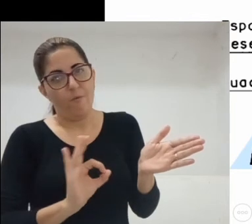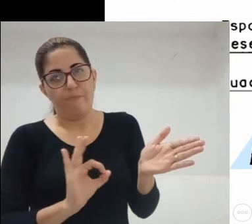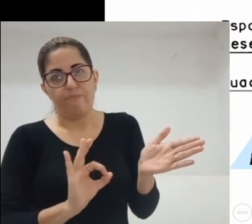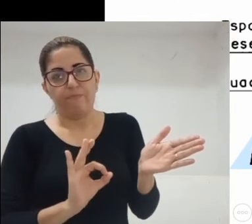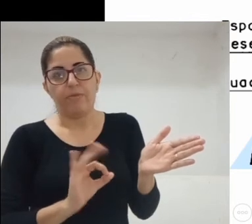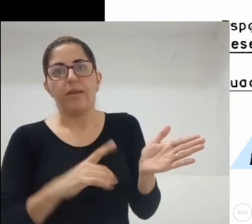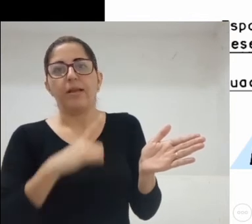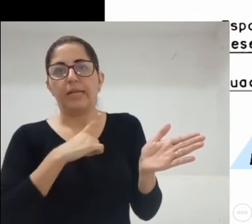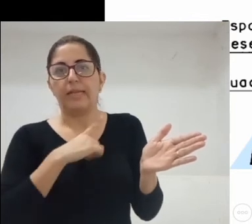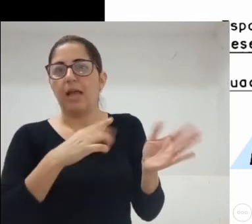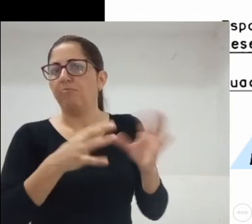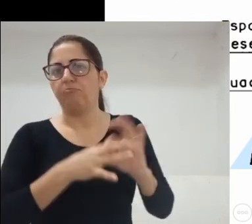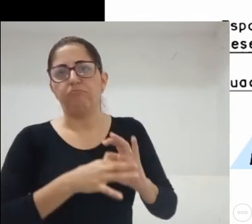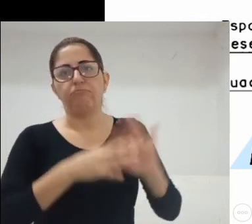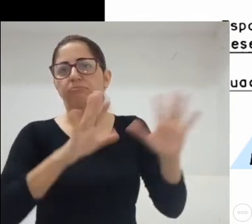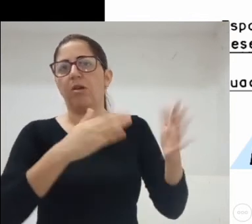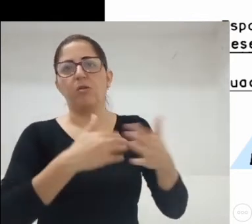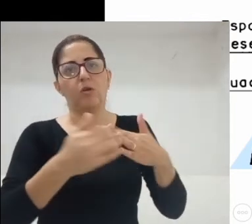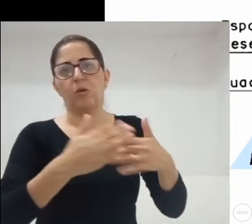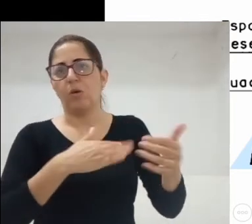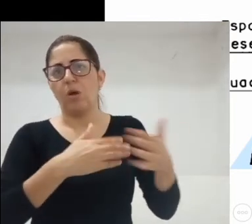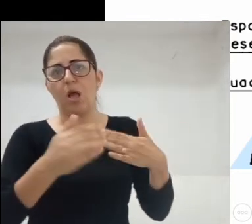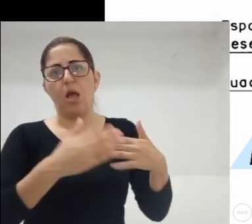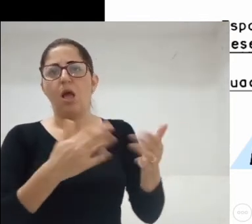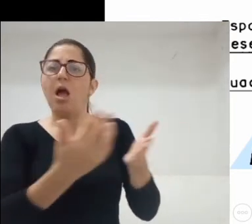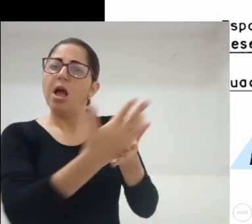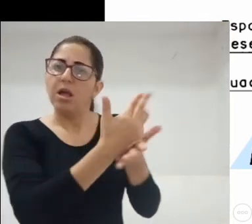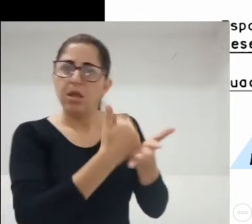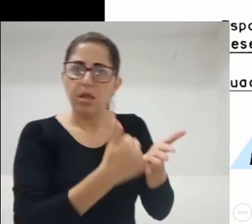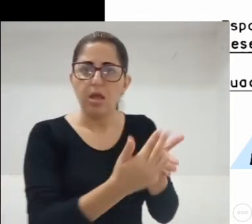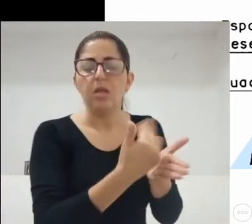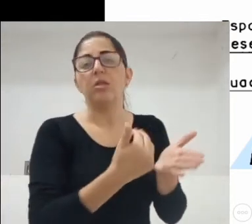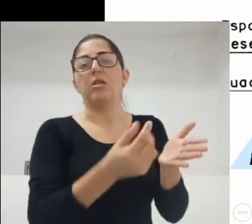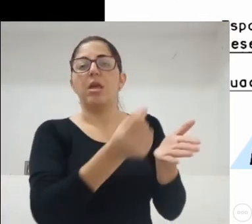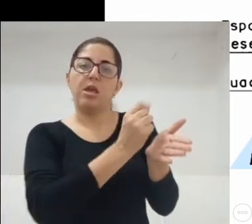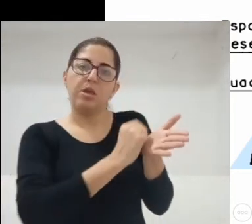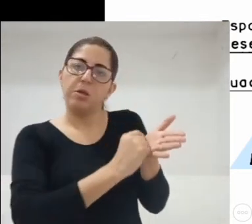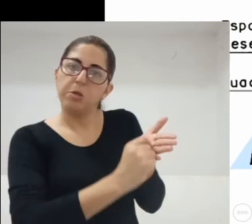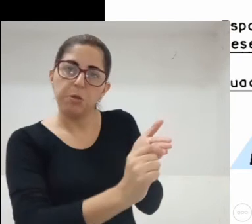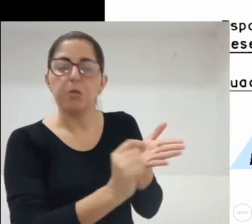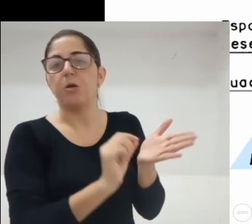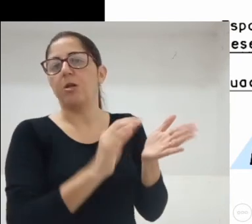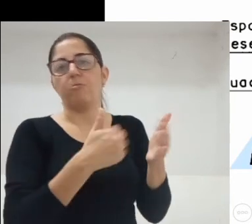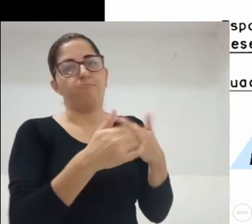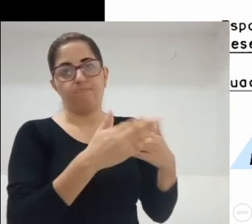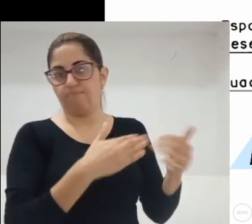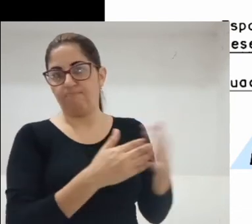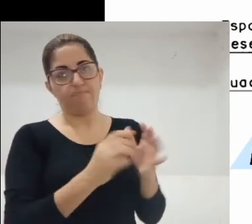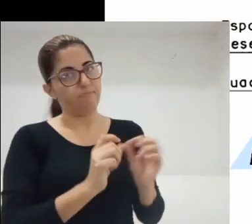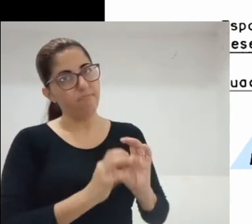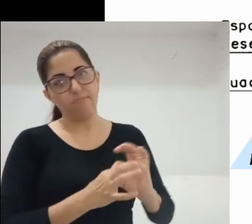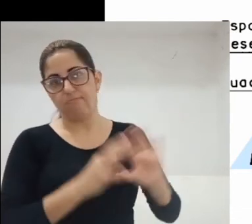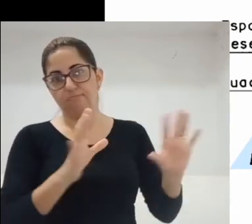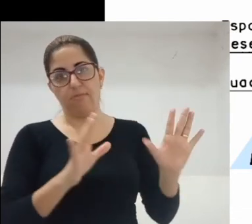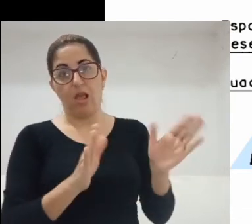Nessa margem aqui, né, eu não posso desenhar nada, né? Essa margem ela tem que ficar livre de